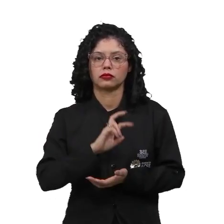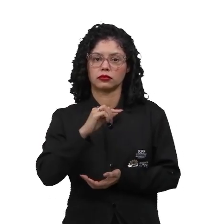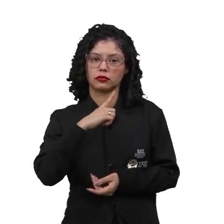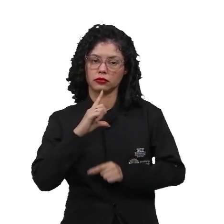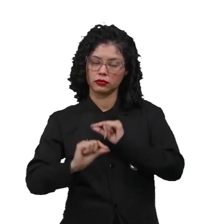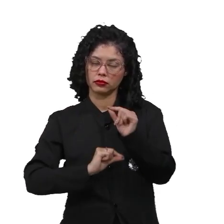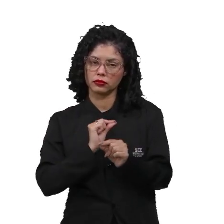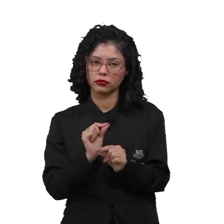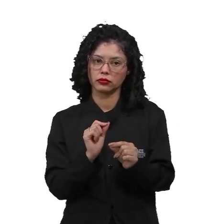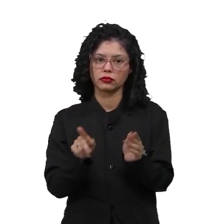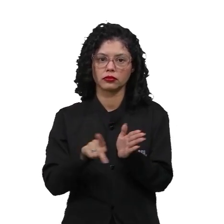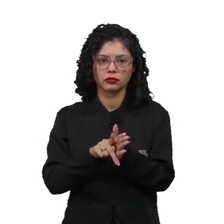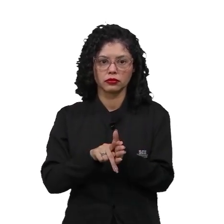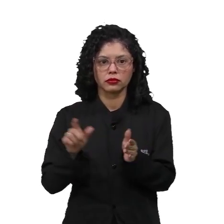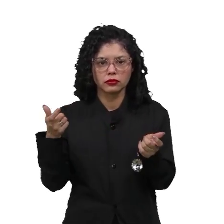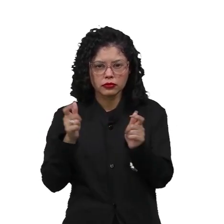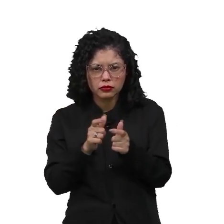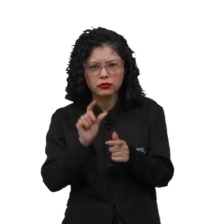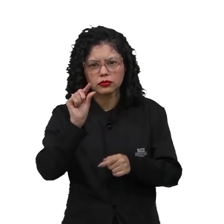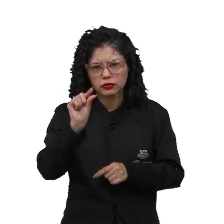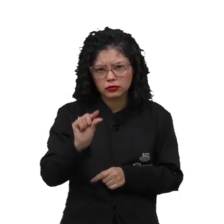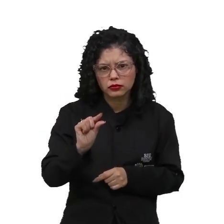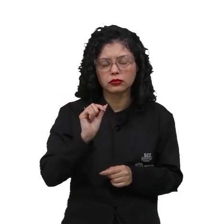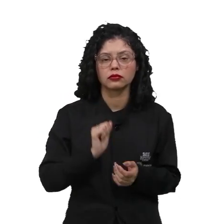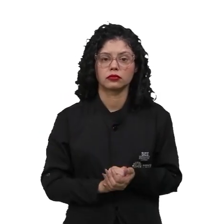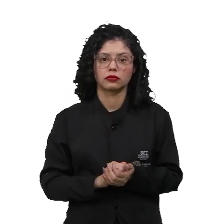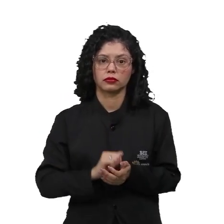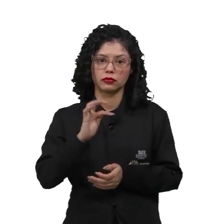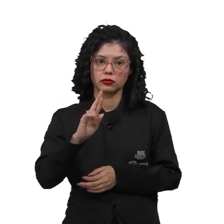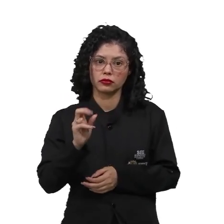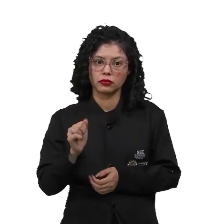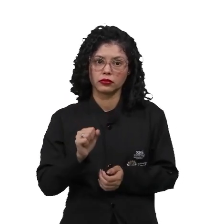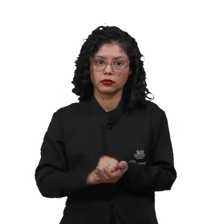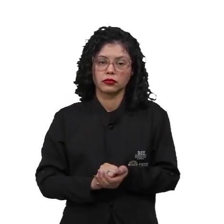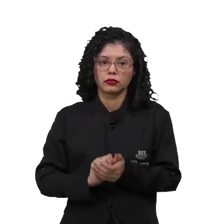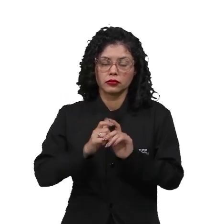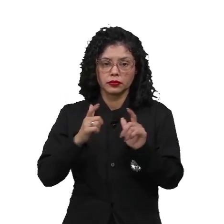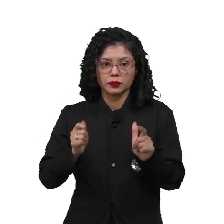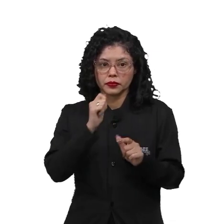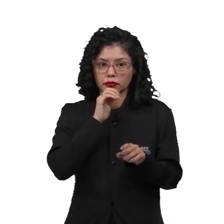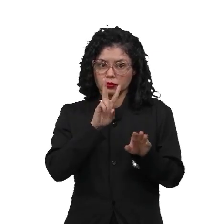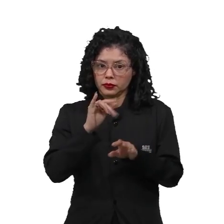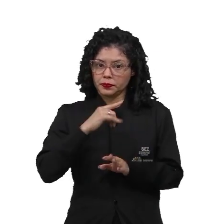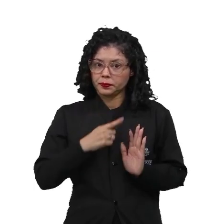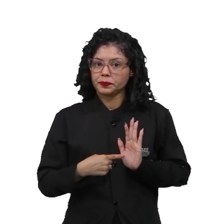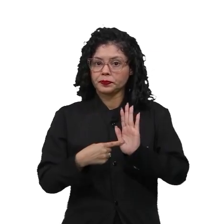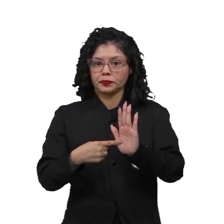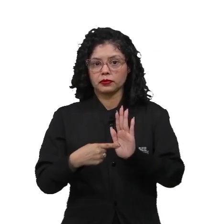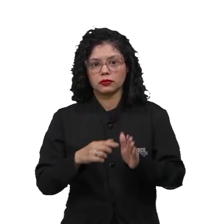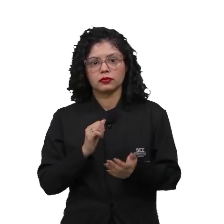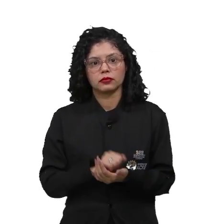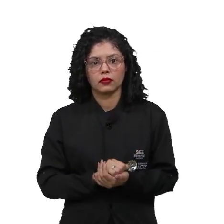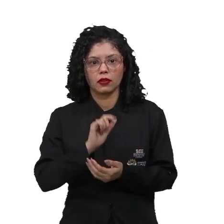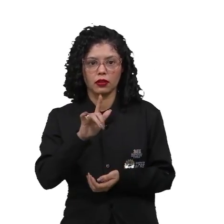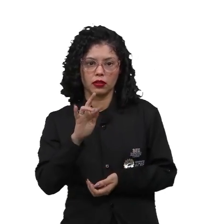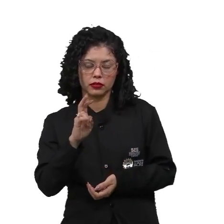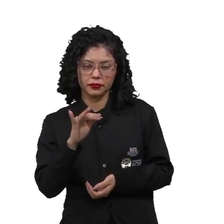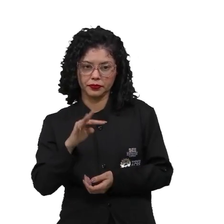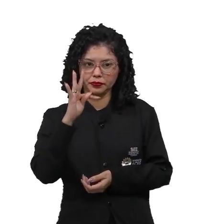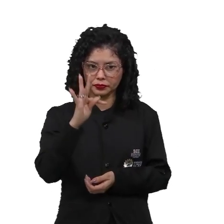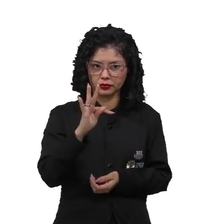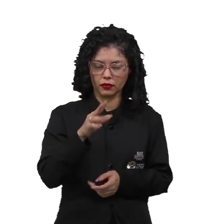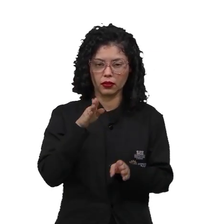ali a questão dos micro-organismos que vão ser fagocitados por macrófagos. Ele vai apresentar ali para o linfócito